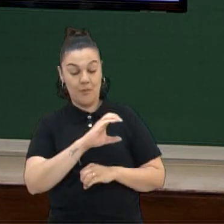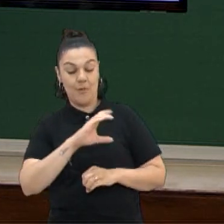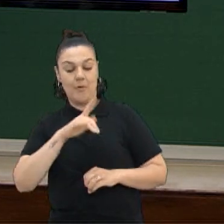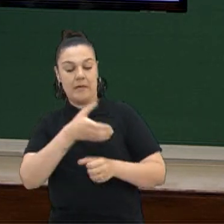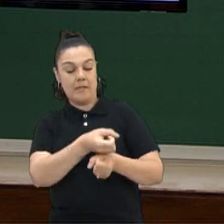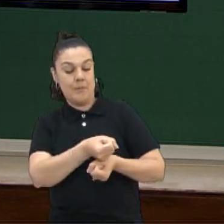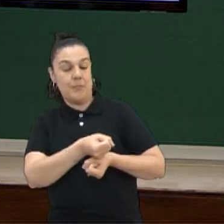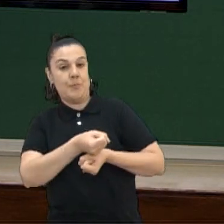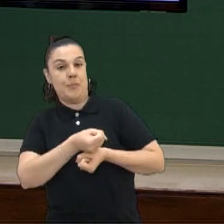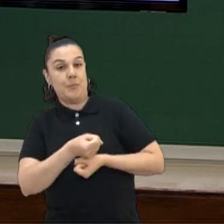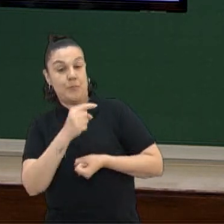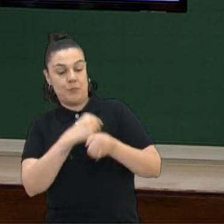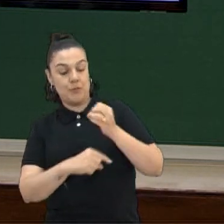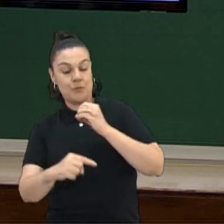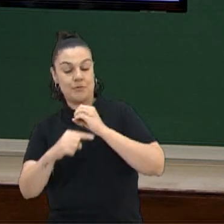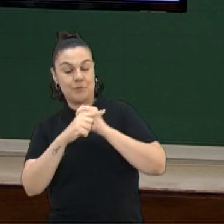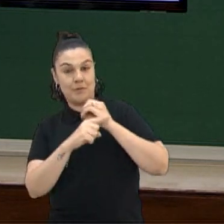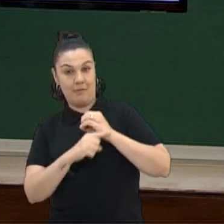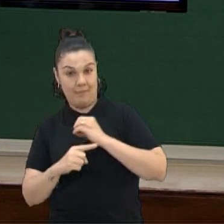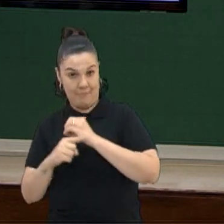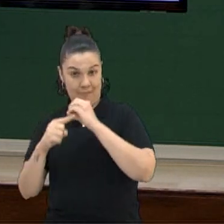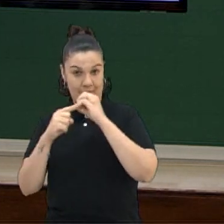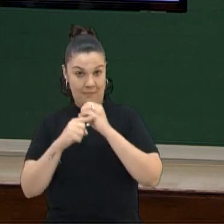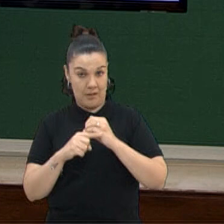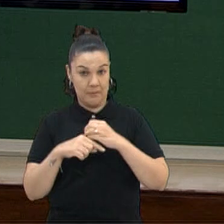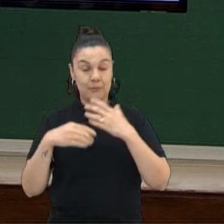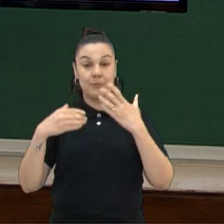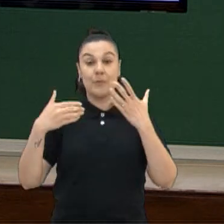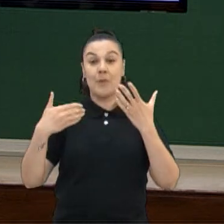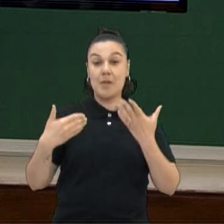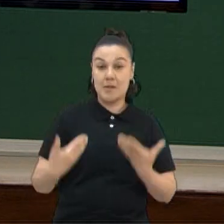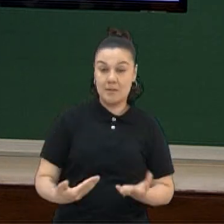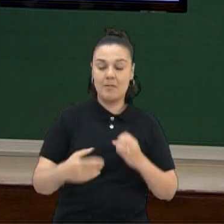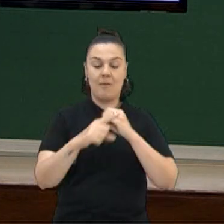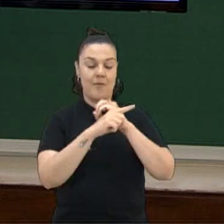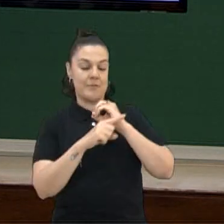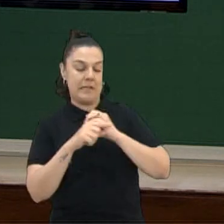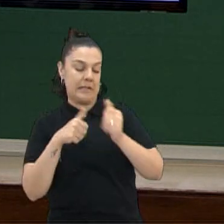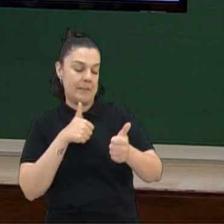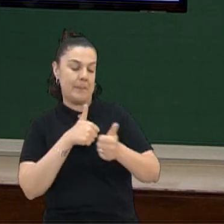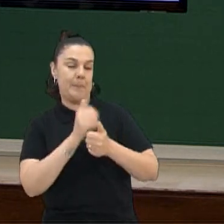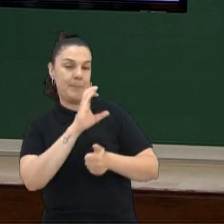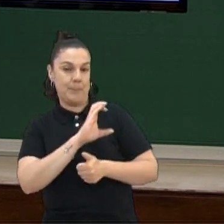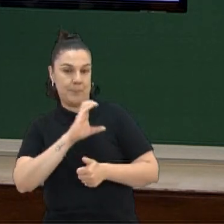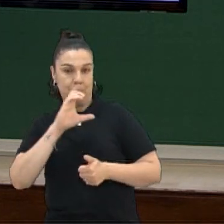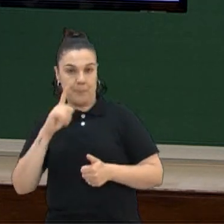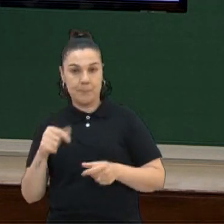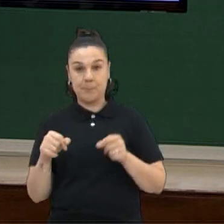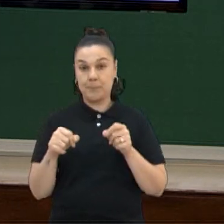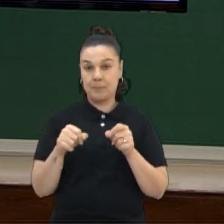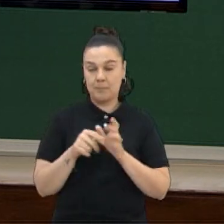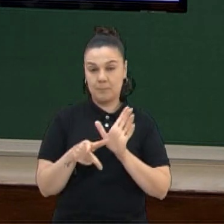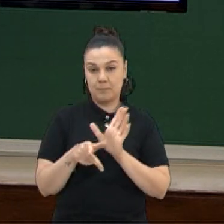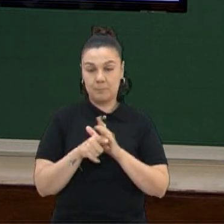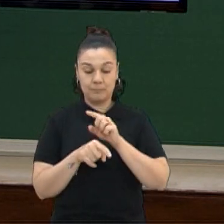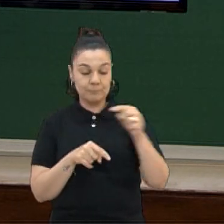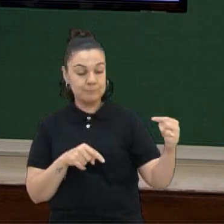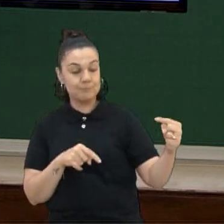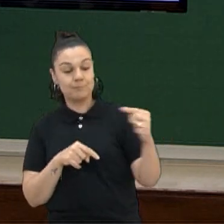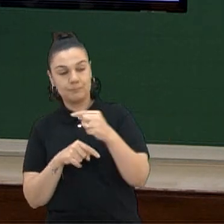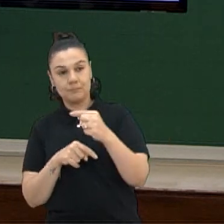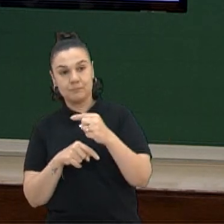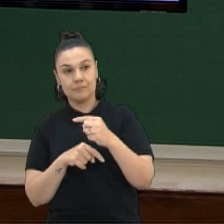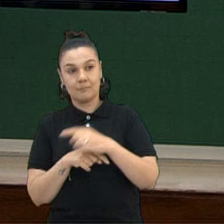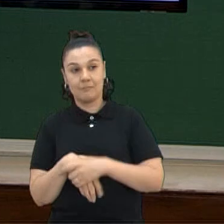cloro atrai mais os elétrons ficam mais próximos dele, criando então esse vetor no sentido